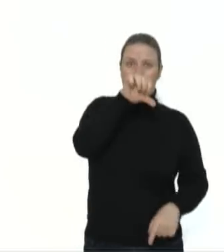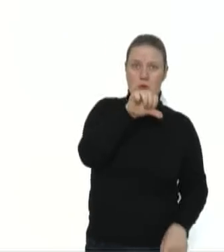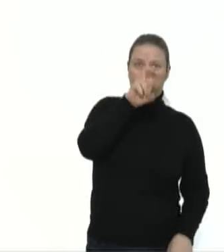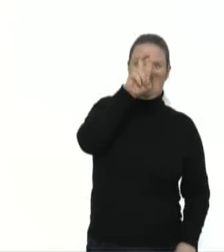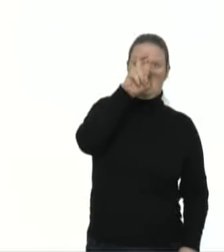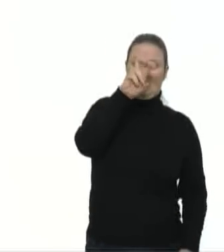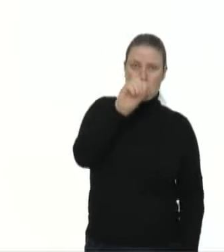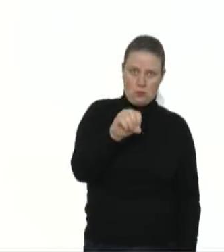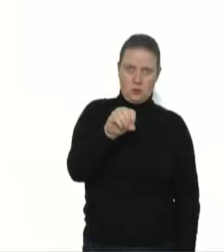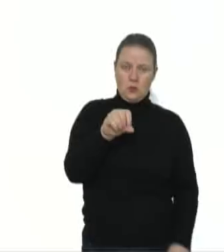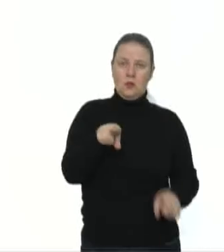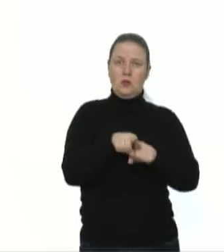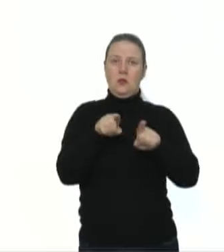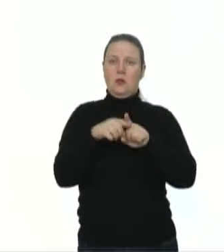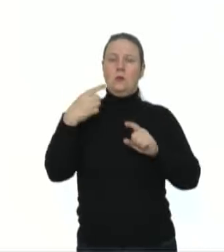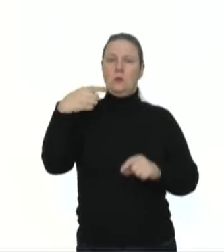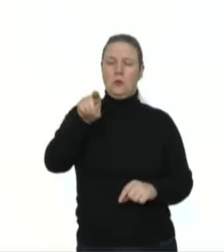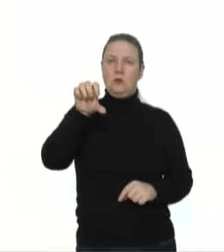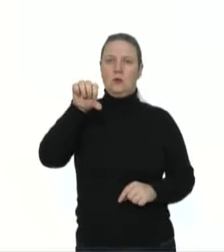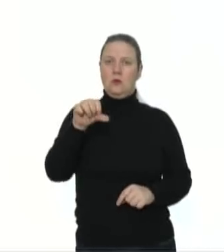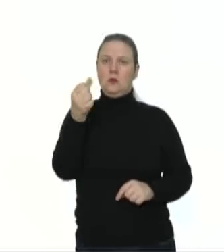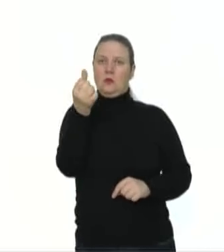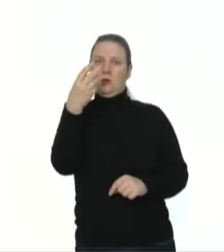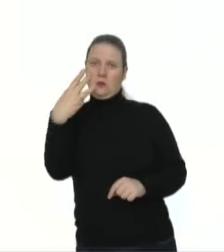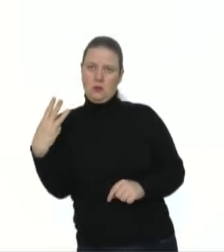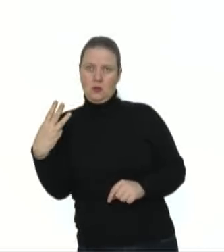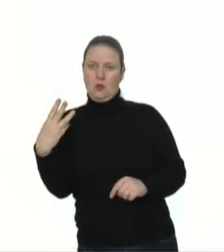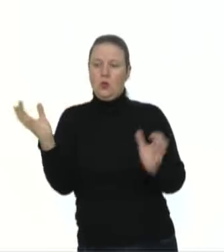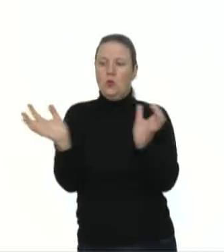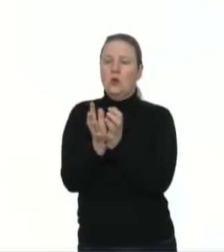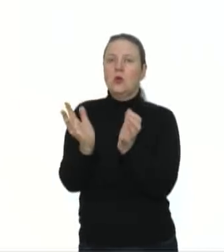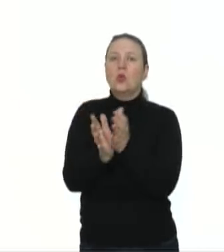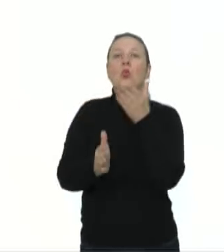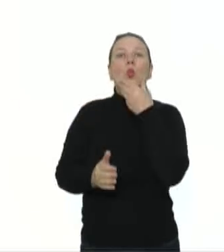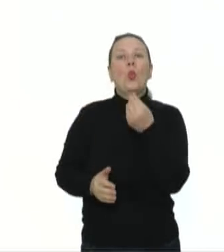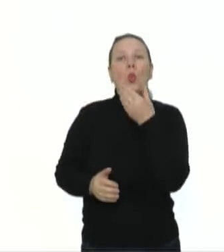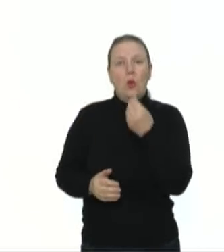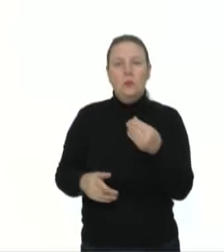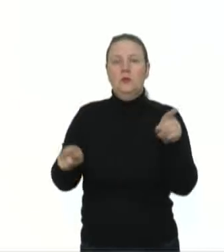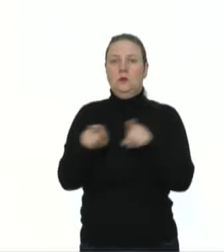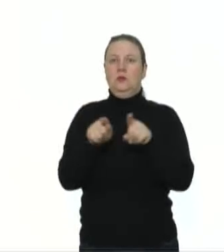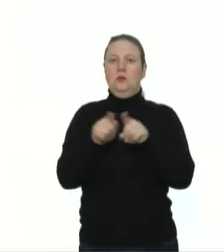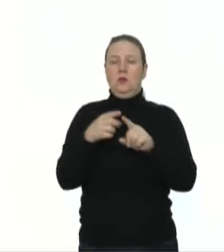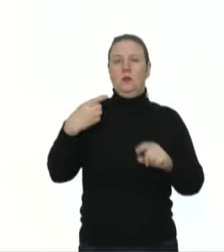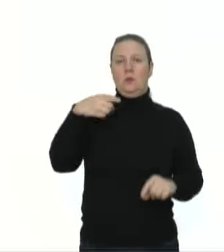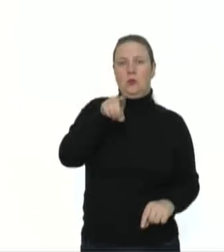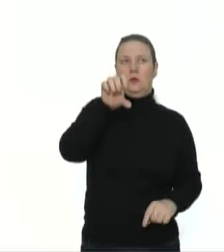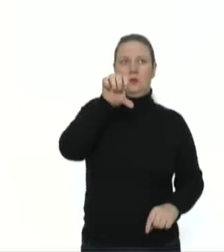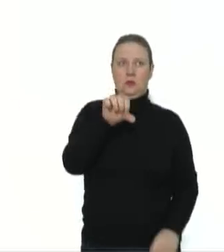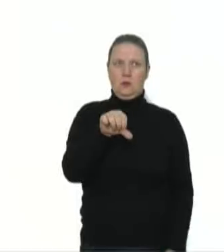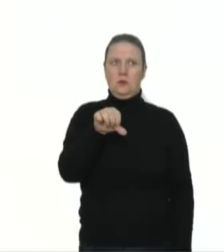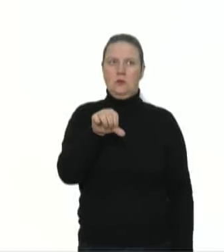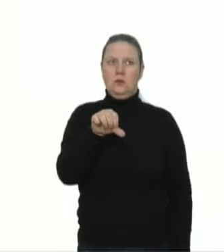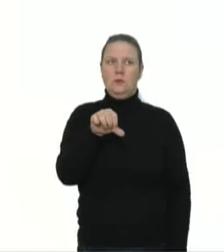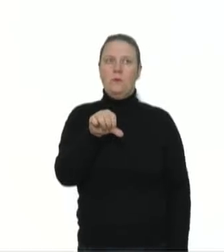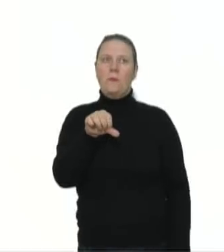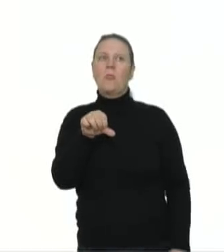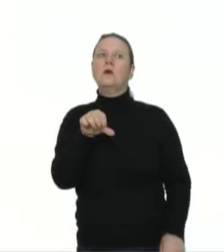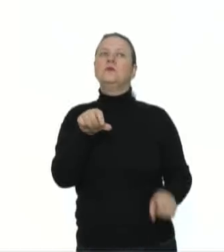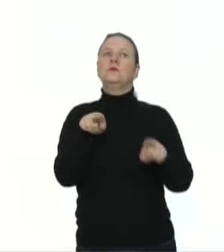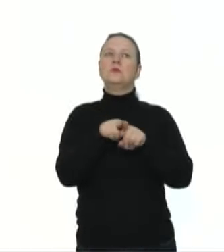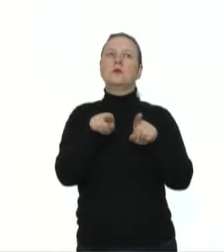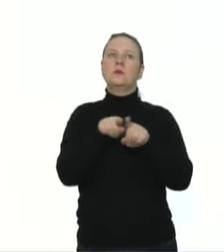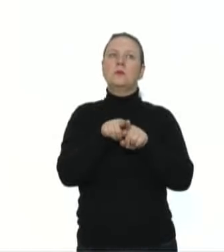em 1963, com a equipe masculina, e em 1994 com a equipe feminina comandada